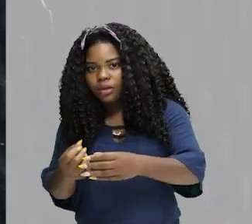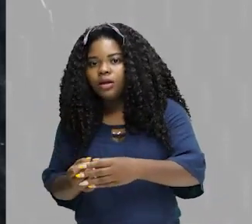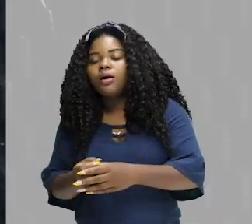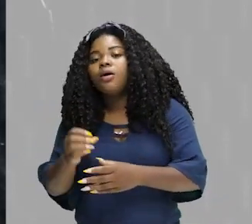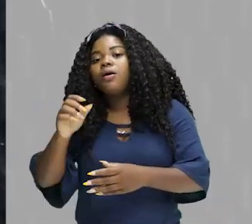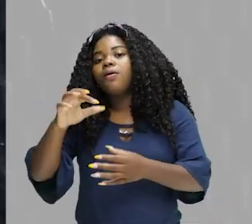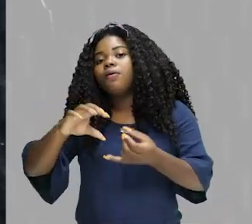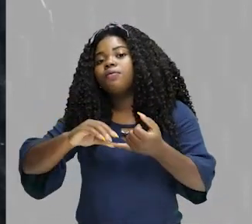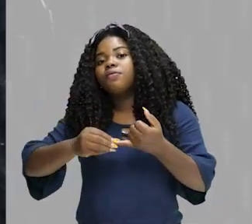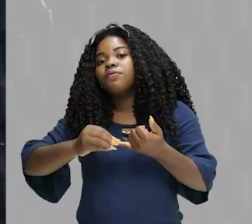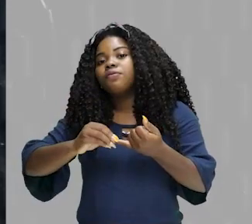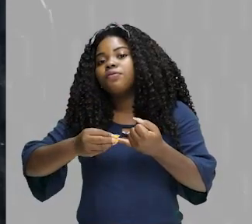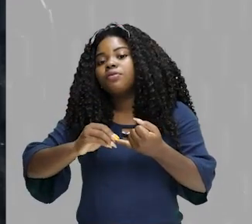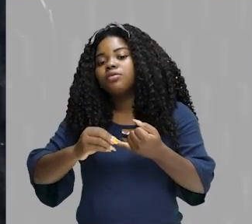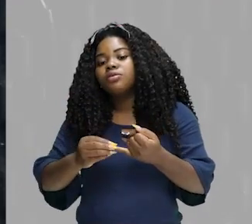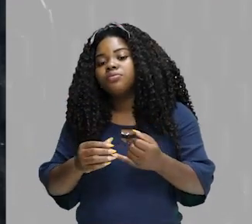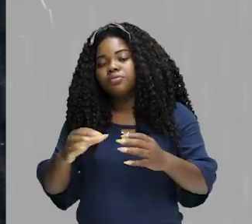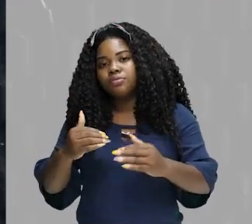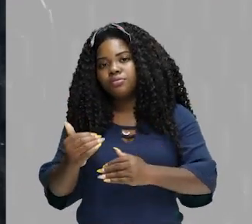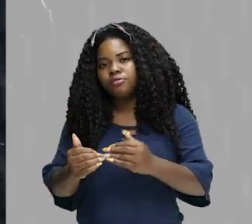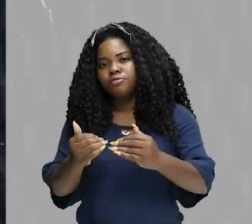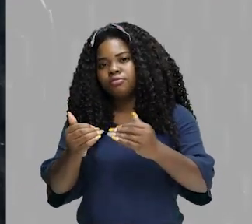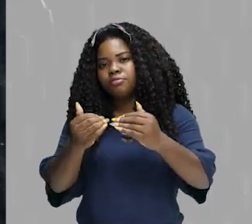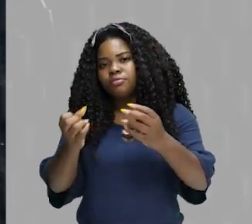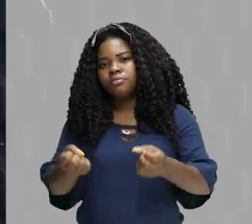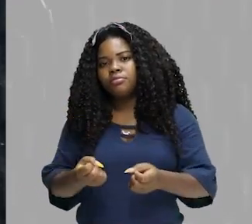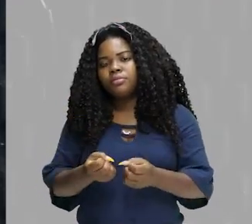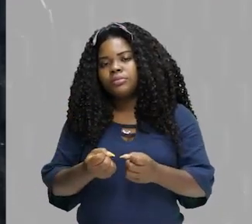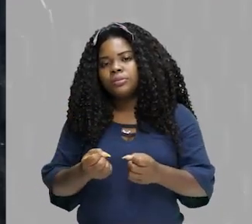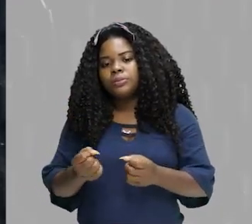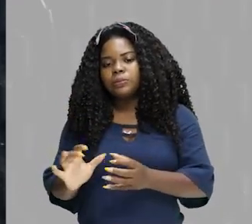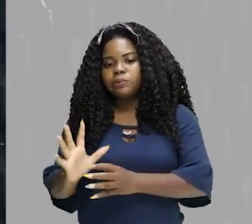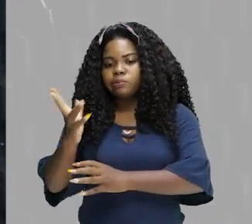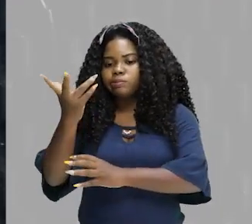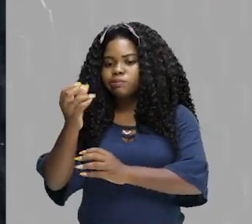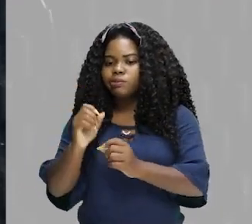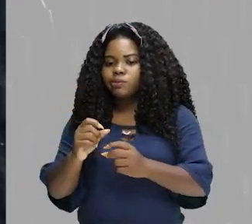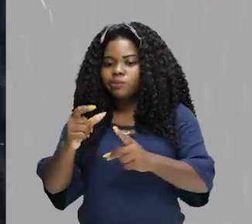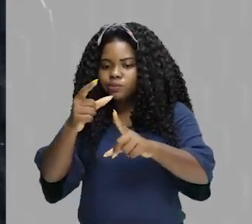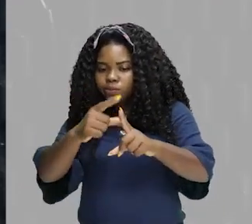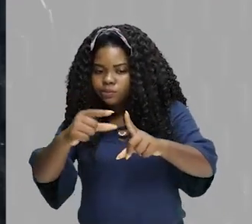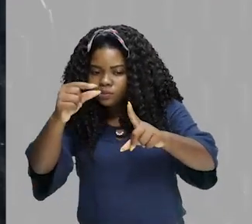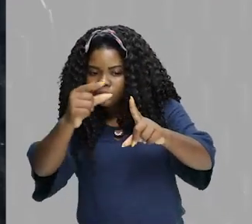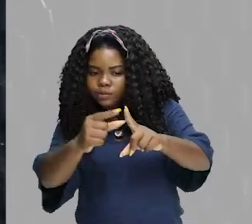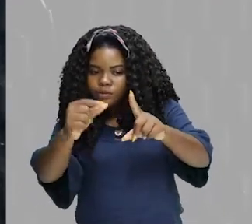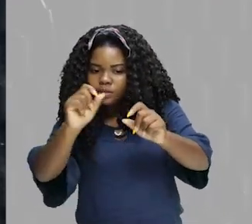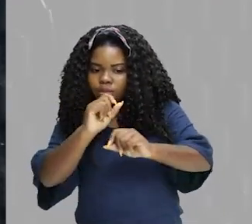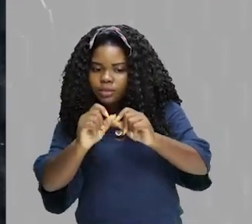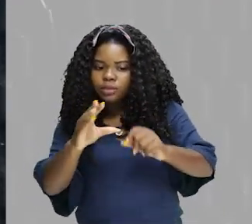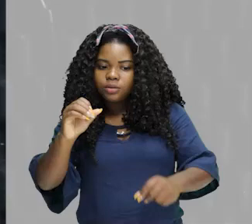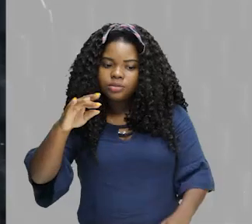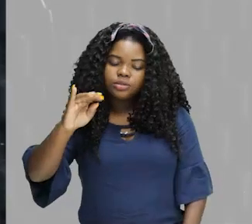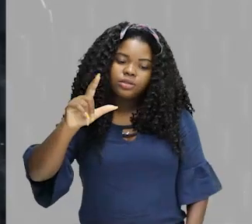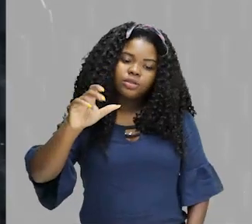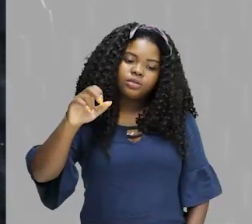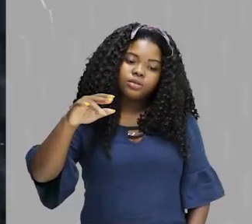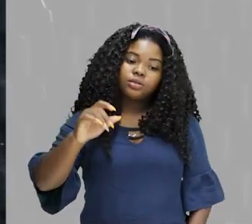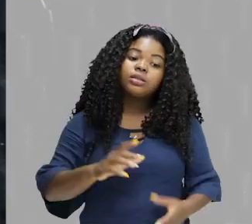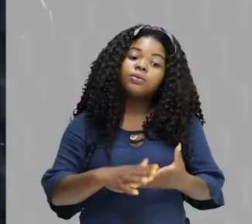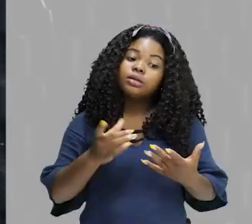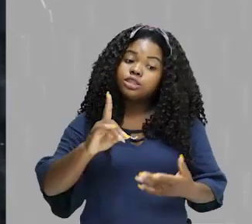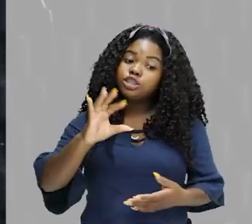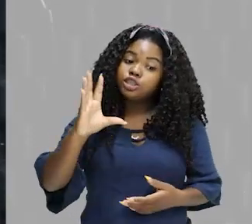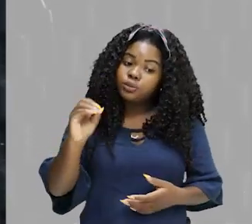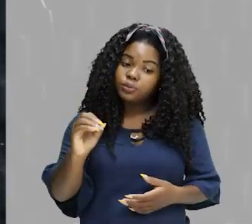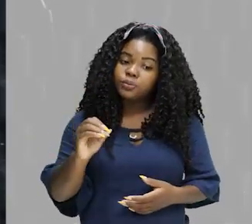estava germinando, ele produzia 2 folhinhas, aquelas 2 folhinhas são os cotilédones. Então, feijão é dicotiledônia,